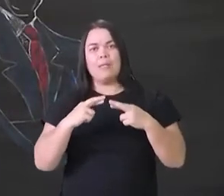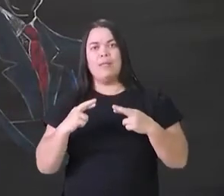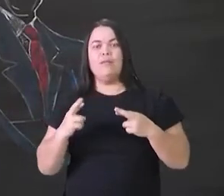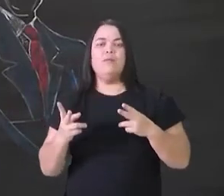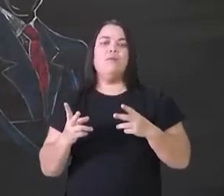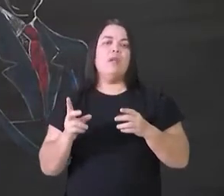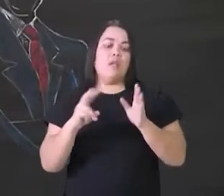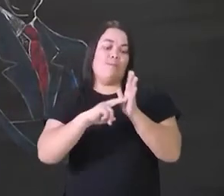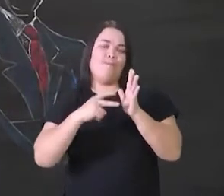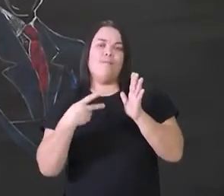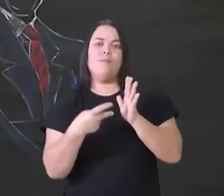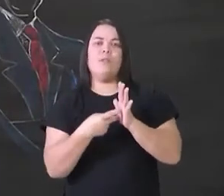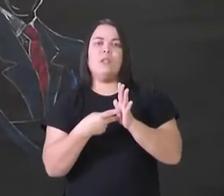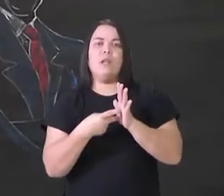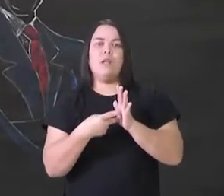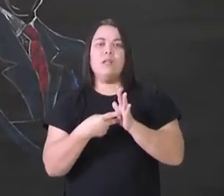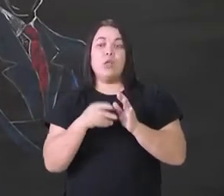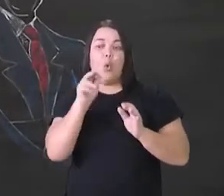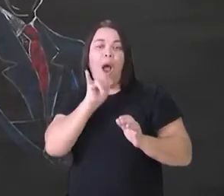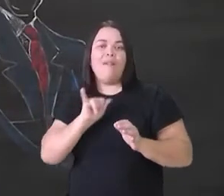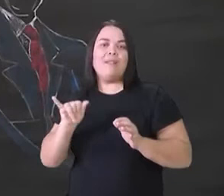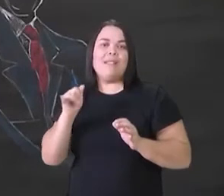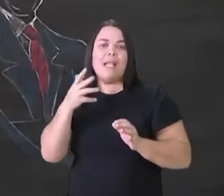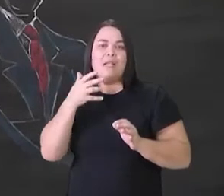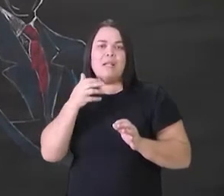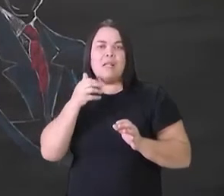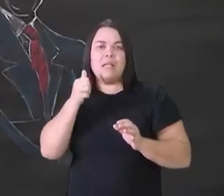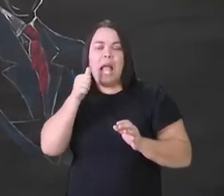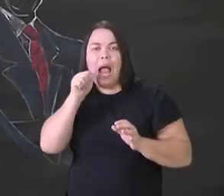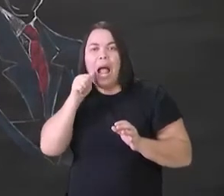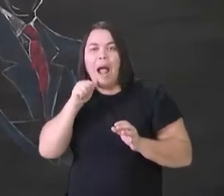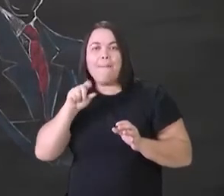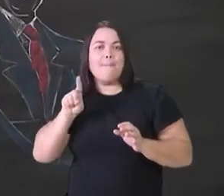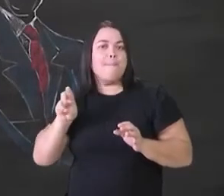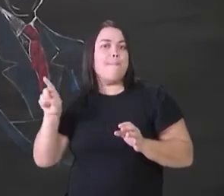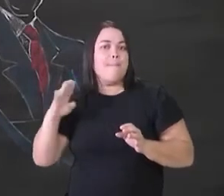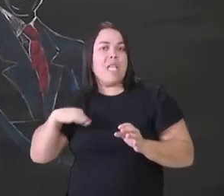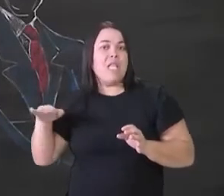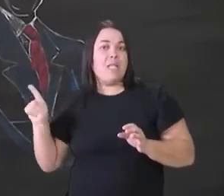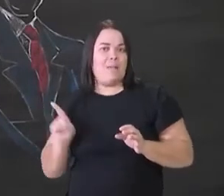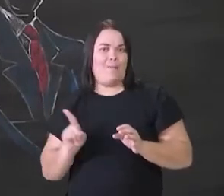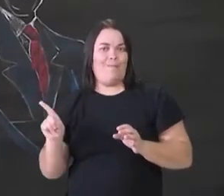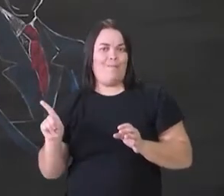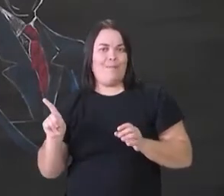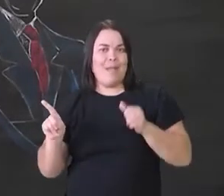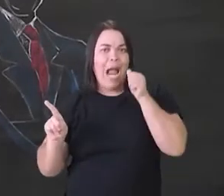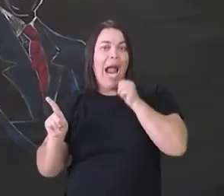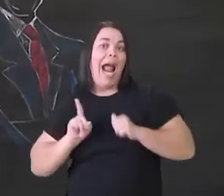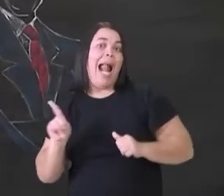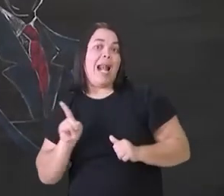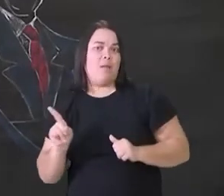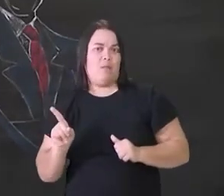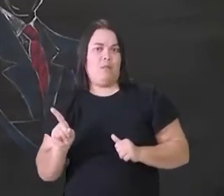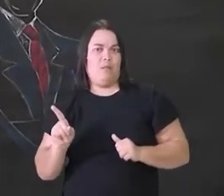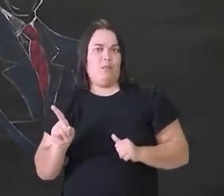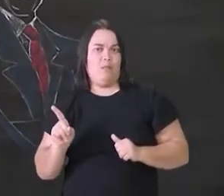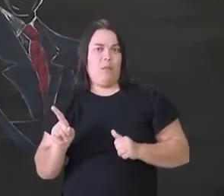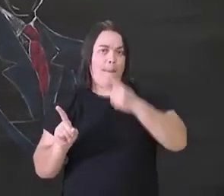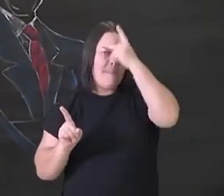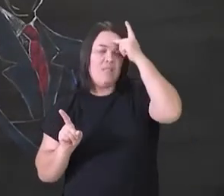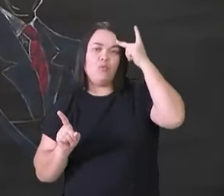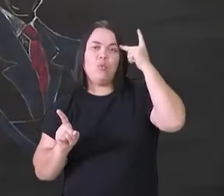do significado, da relação de significado, ele pode ser usado, ele tem que ser usado aqui, porque eu estou falando de